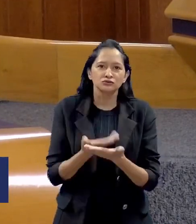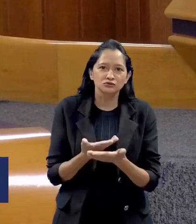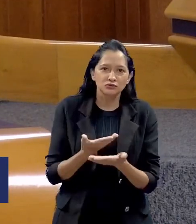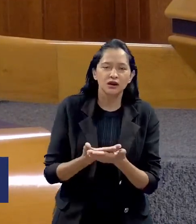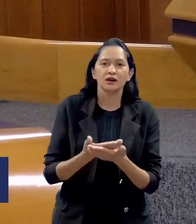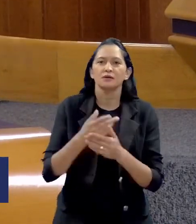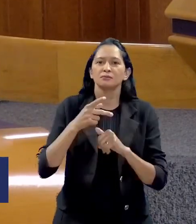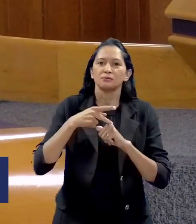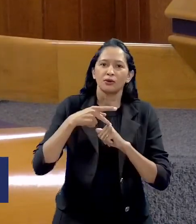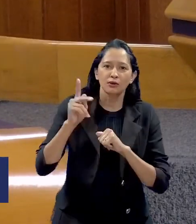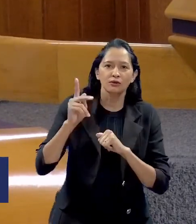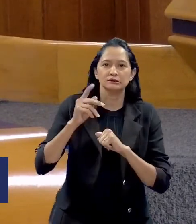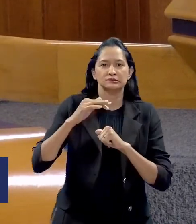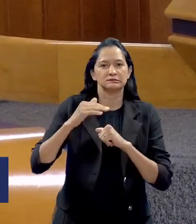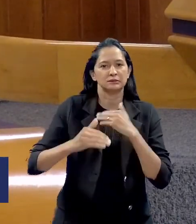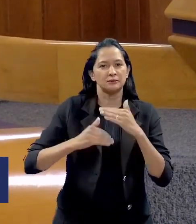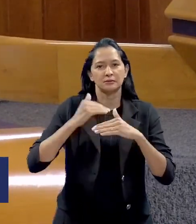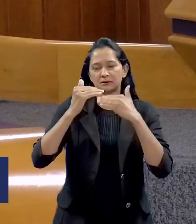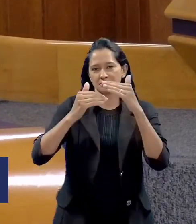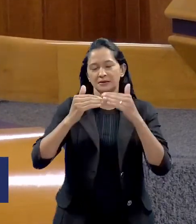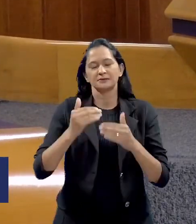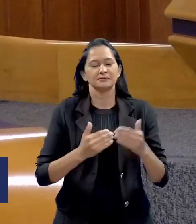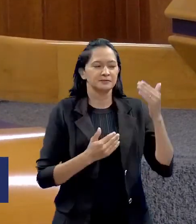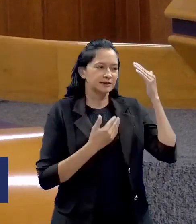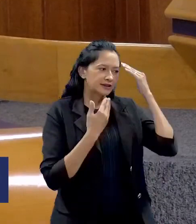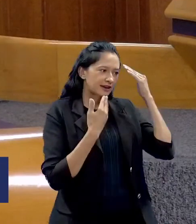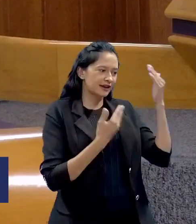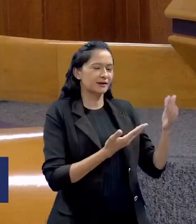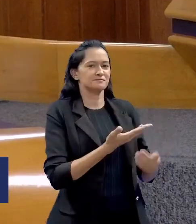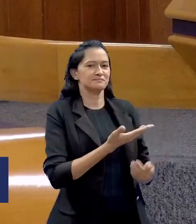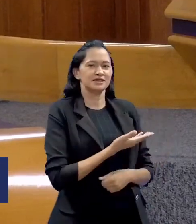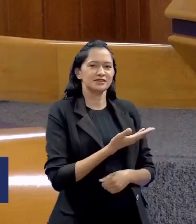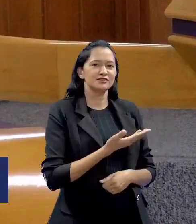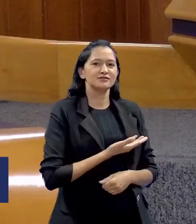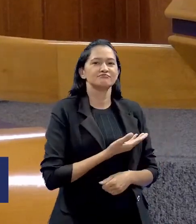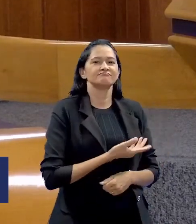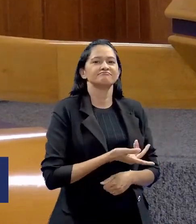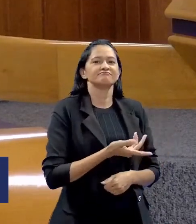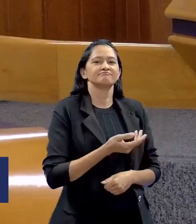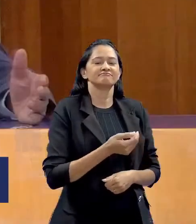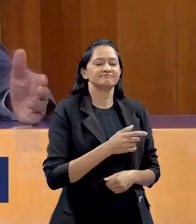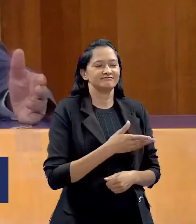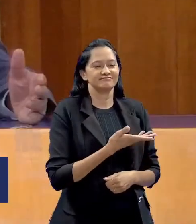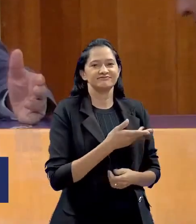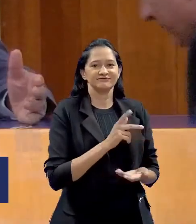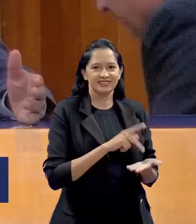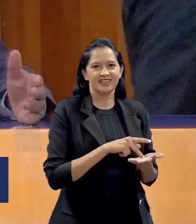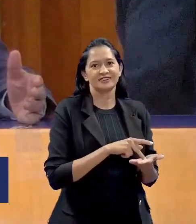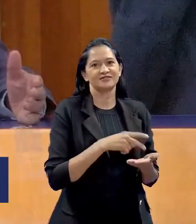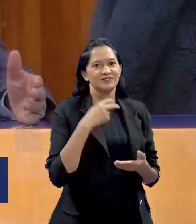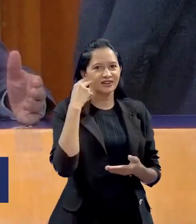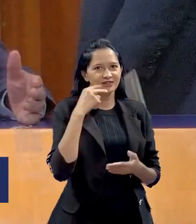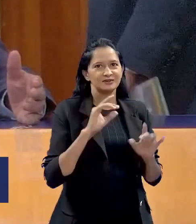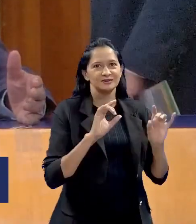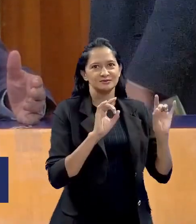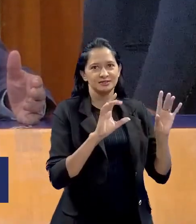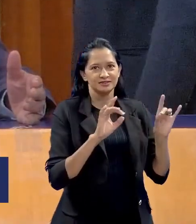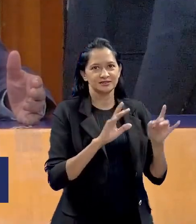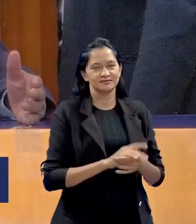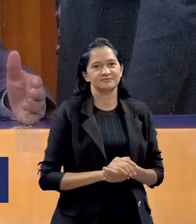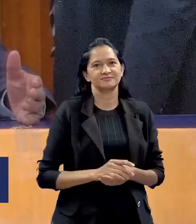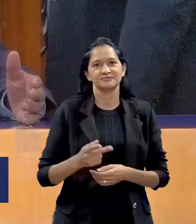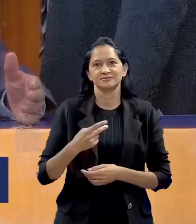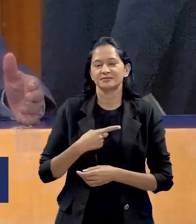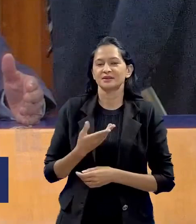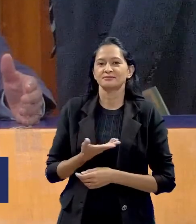doutorado e pós-doutorado. Muito obrigado, meu amigo, meu irmão, meu vereador camarada. Obrigado. Meu amigo de Pantaleão, que Deus